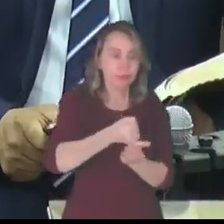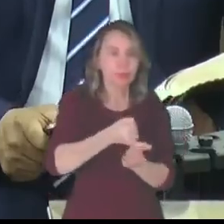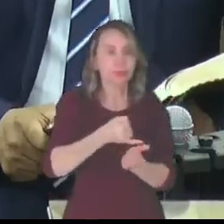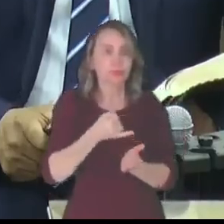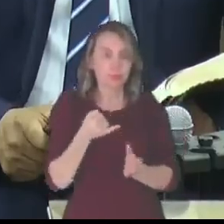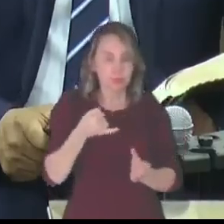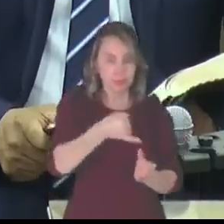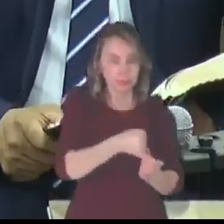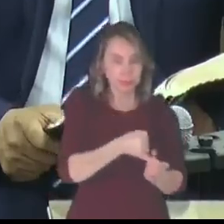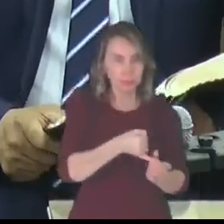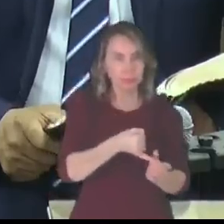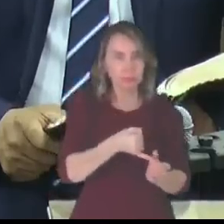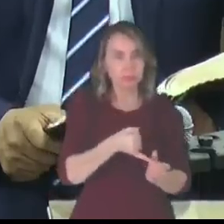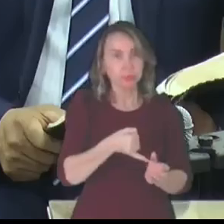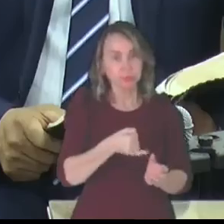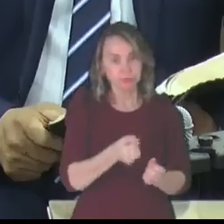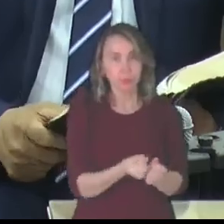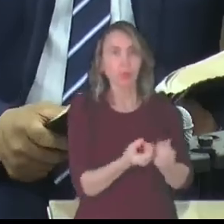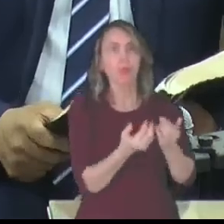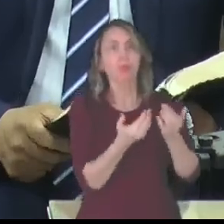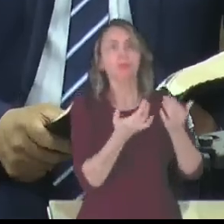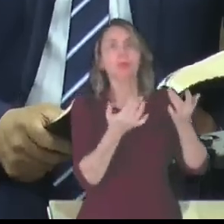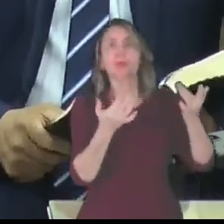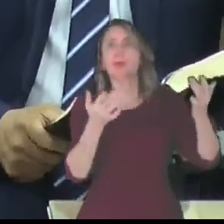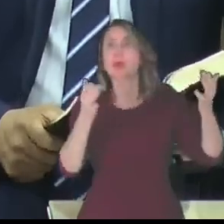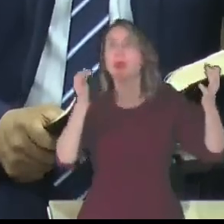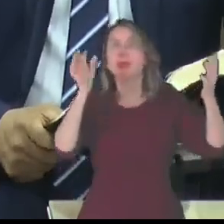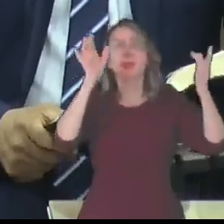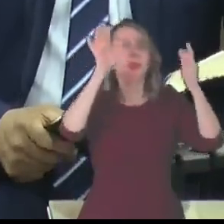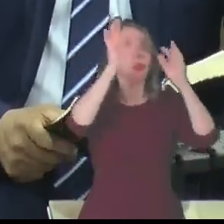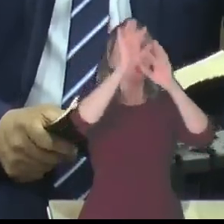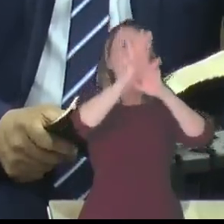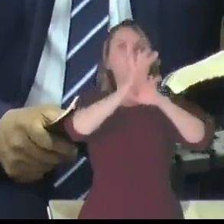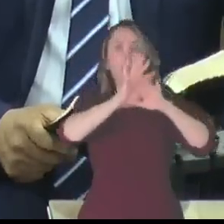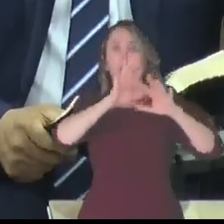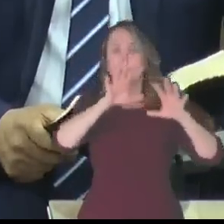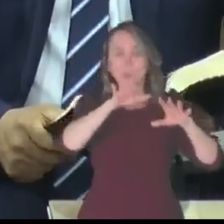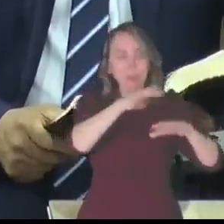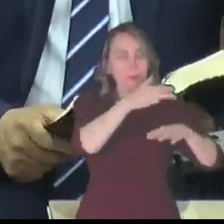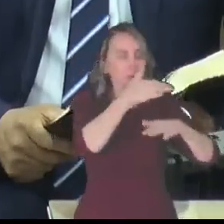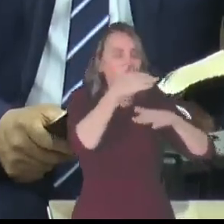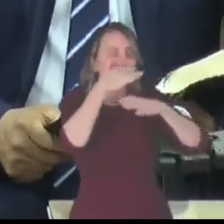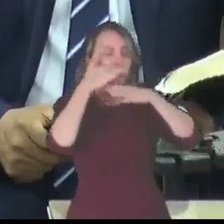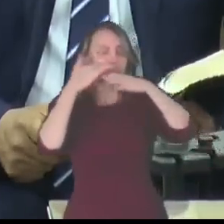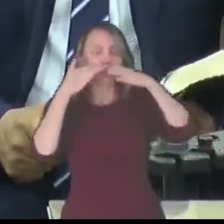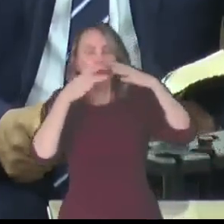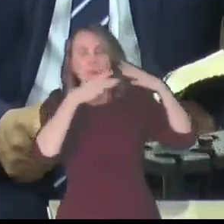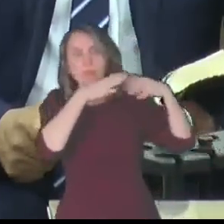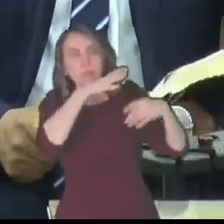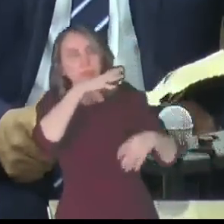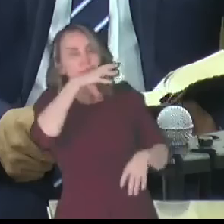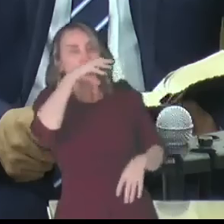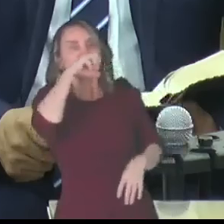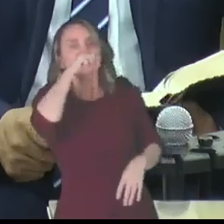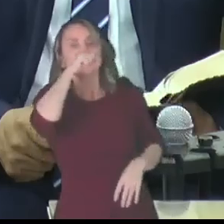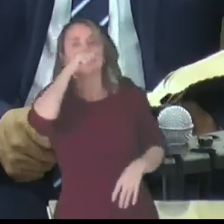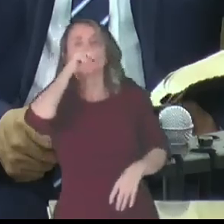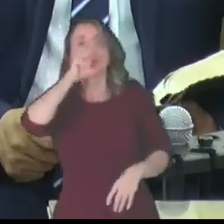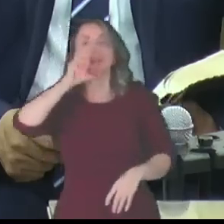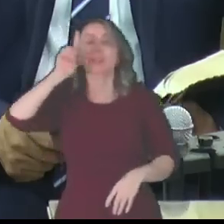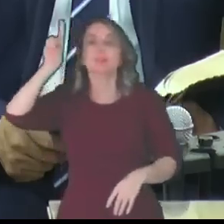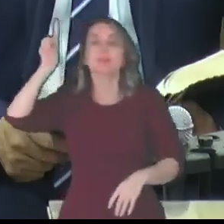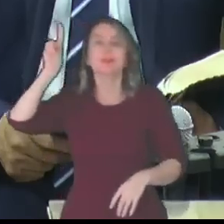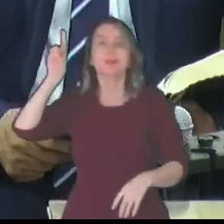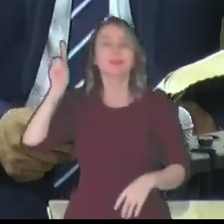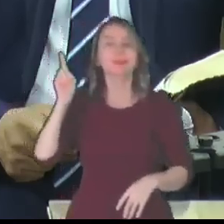subia e a Bíblia diz que aquela fumaça ela ia até lindas de quem meus amados irmãos aquela fumaça cheirosa